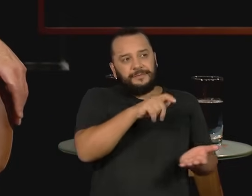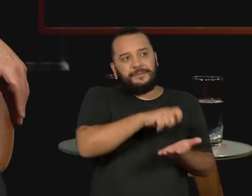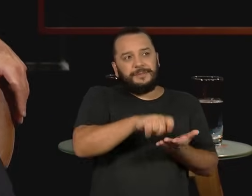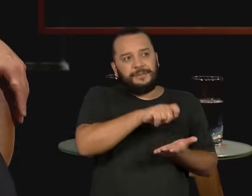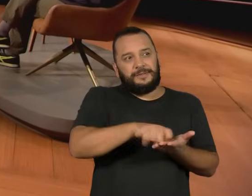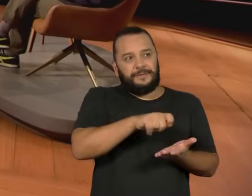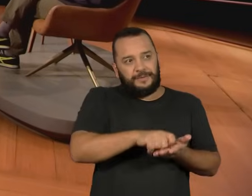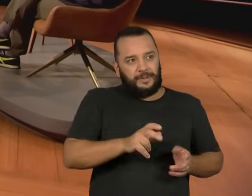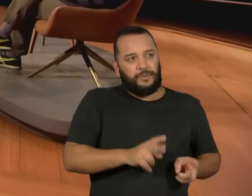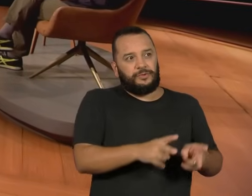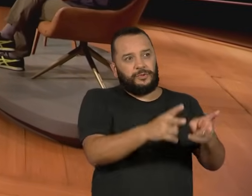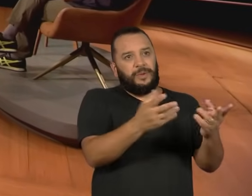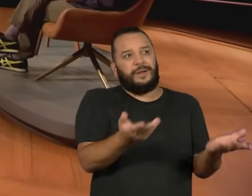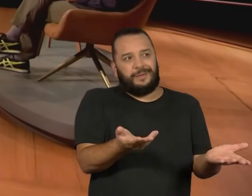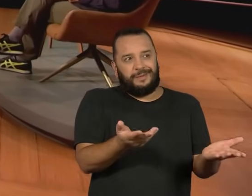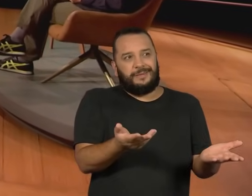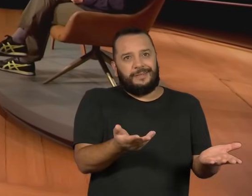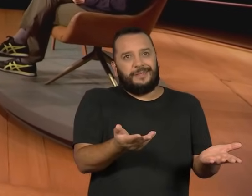Vamos ver quem é.